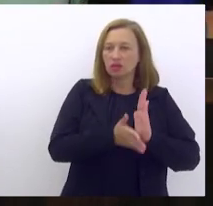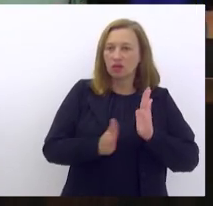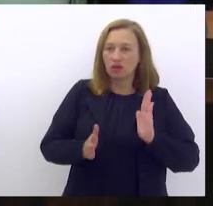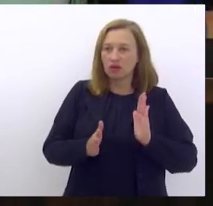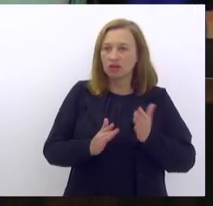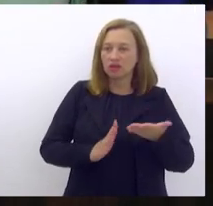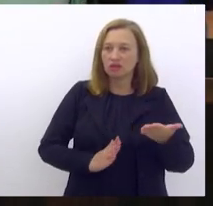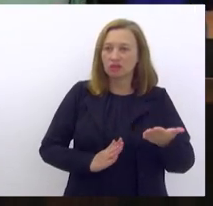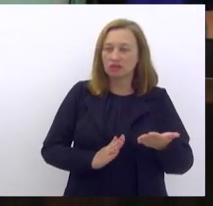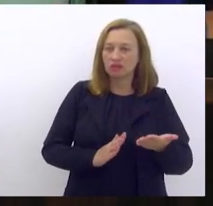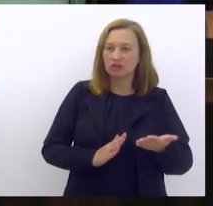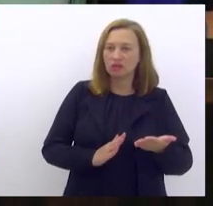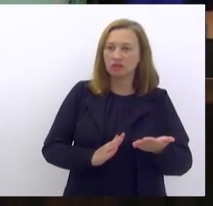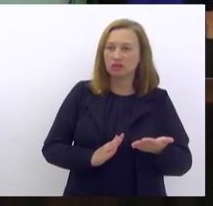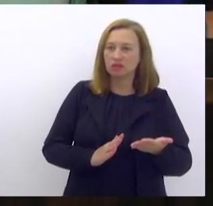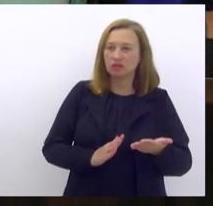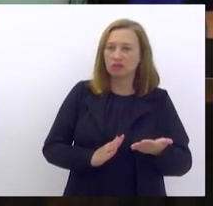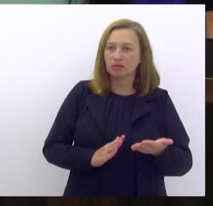Questão de ordem, presidente. Nosso